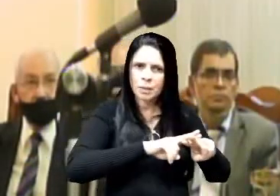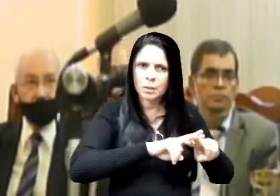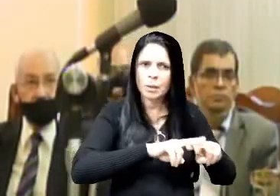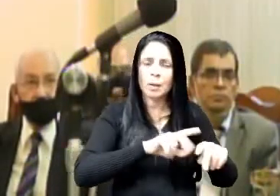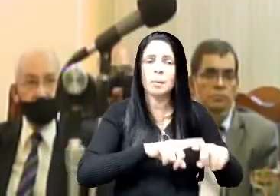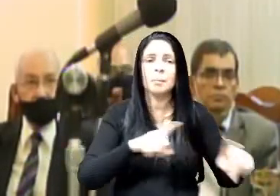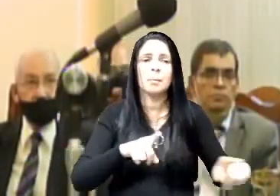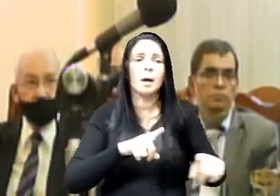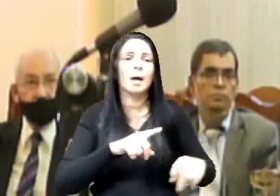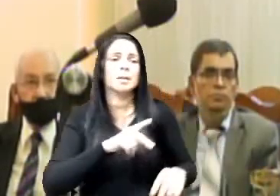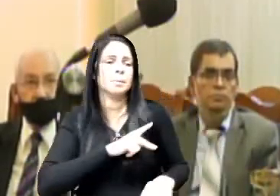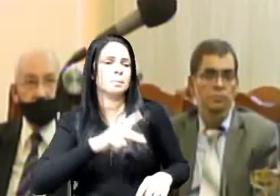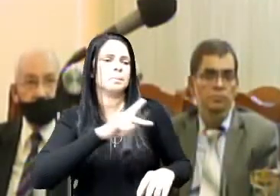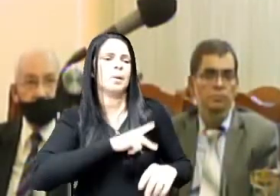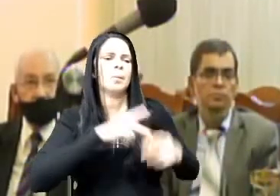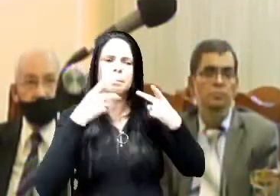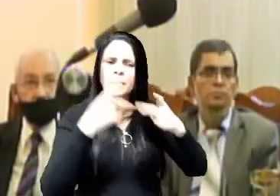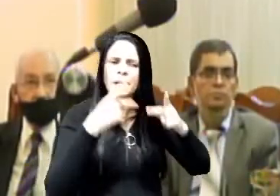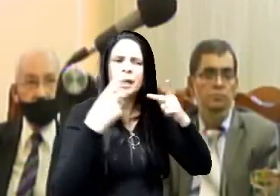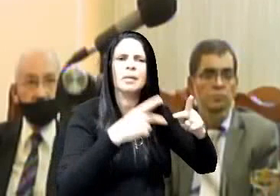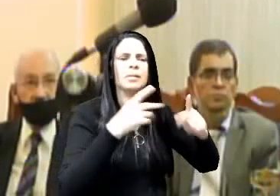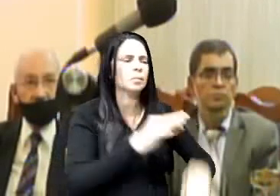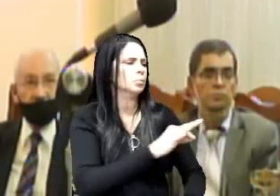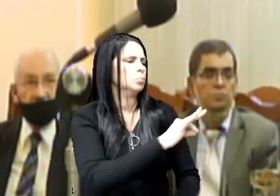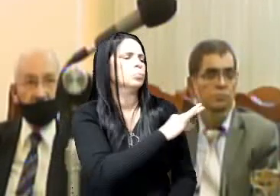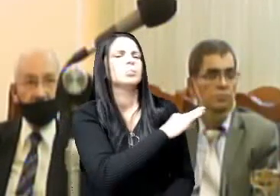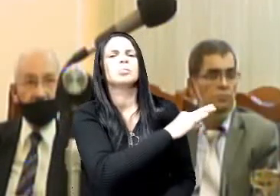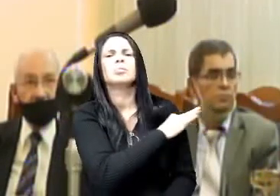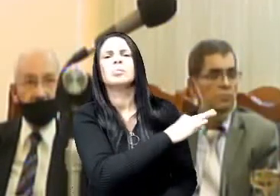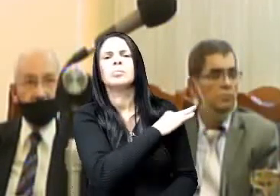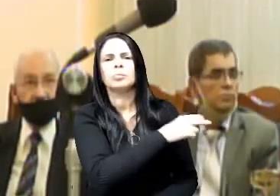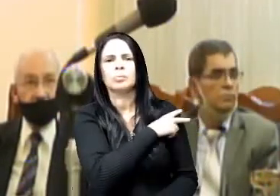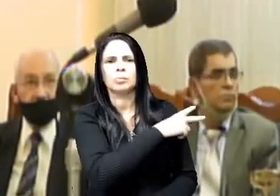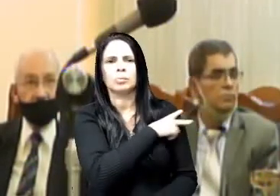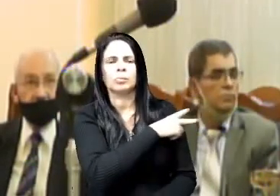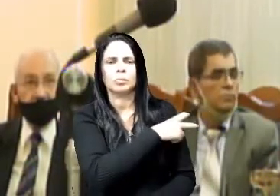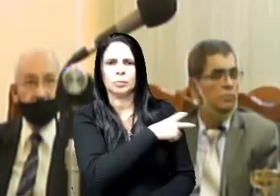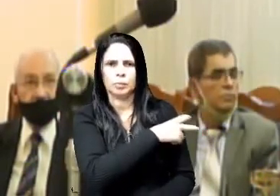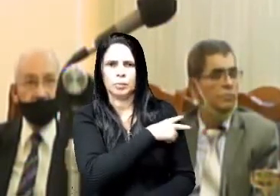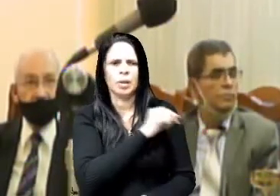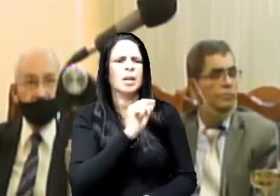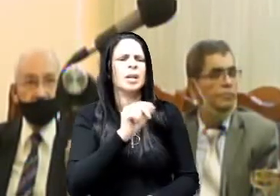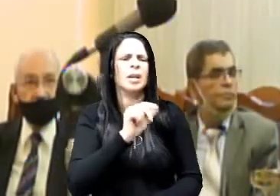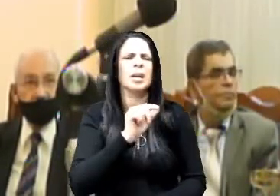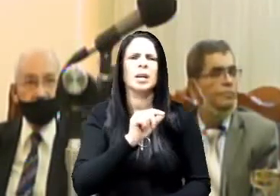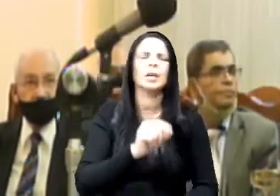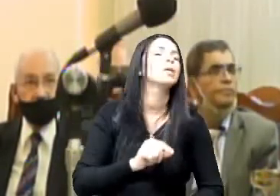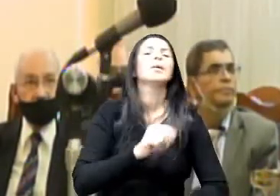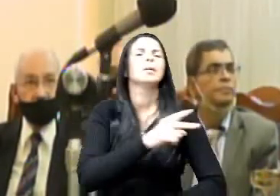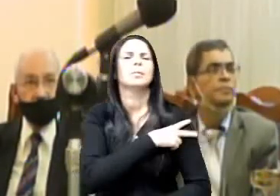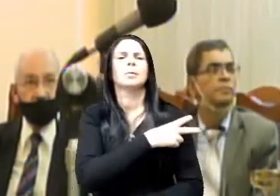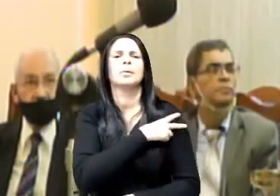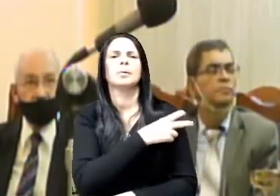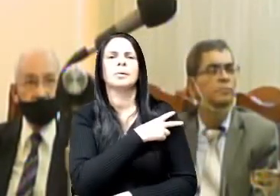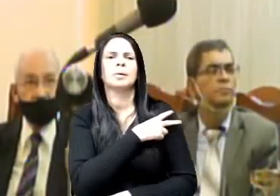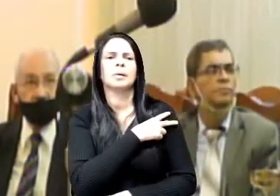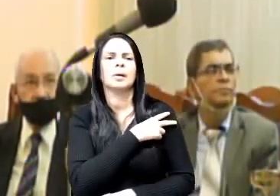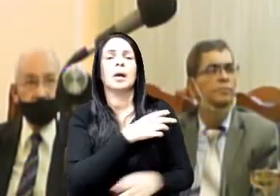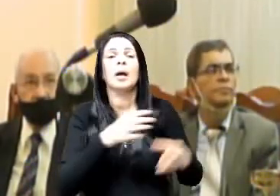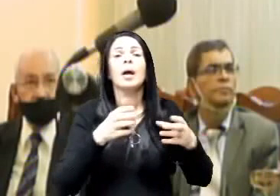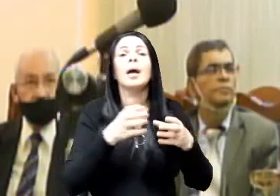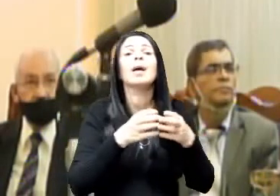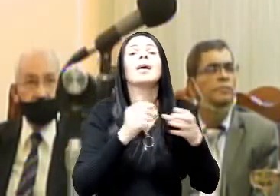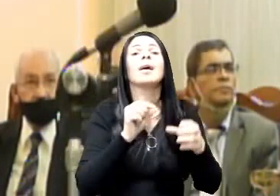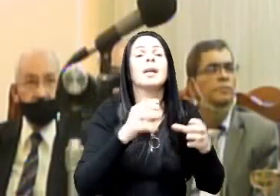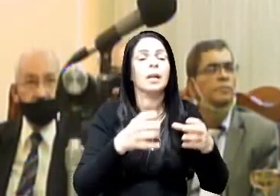a guarda pretoriana. Quem era essa guarda pretoriana? Era a equipe